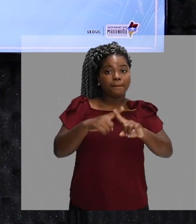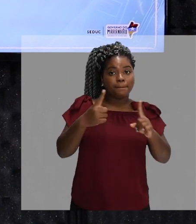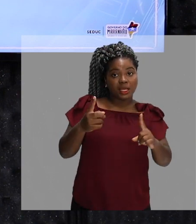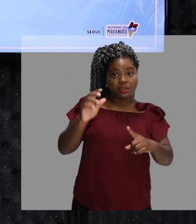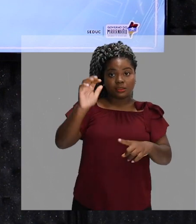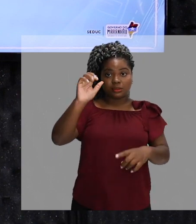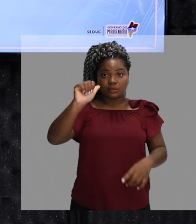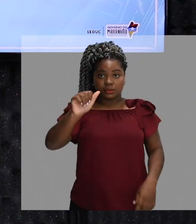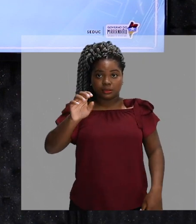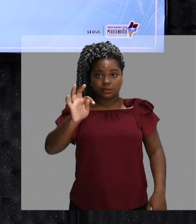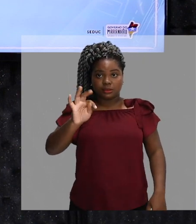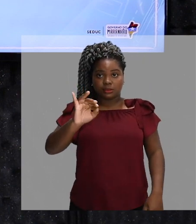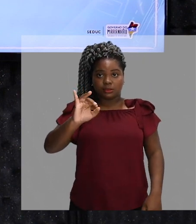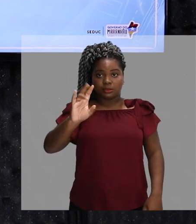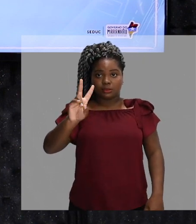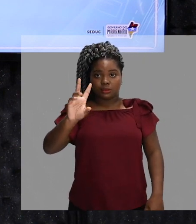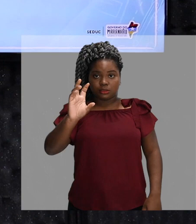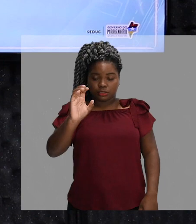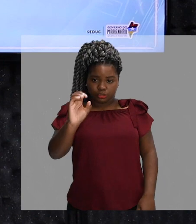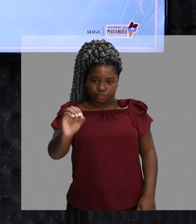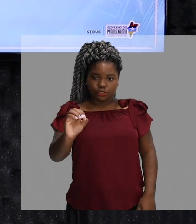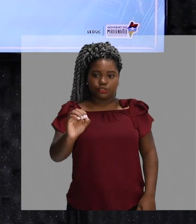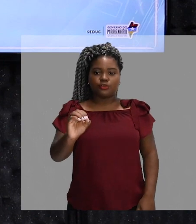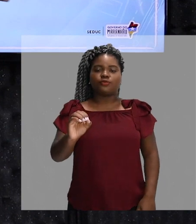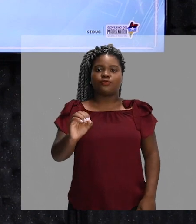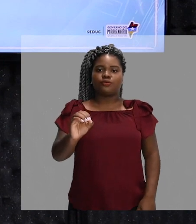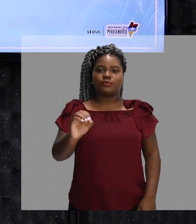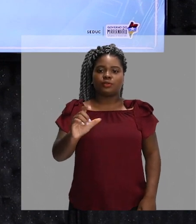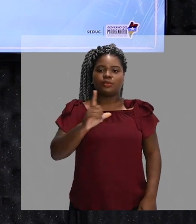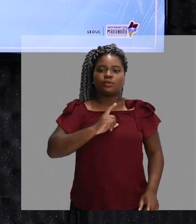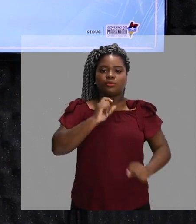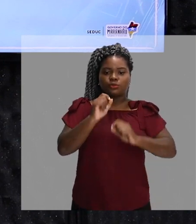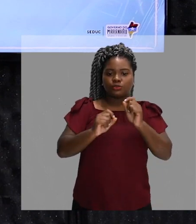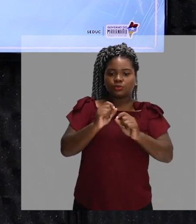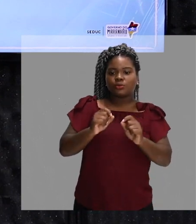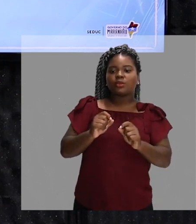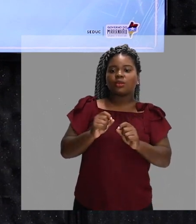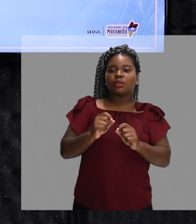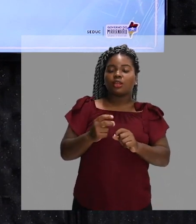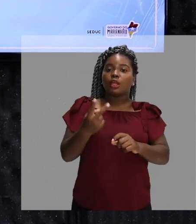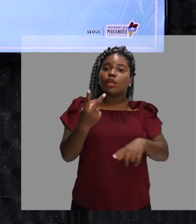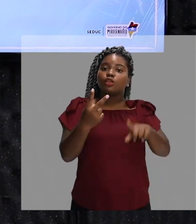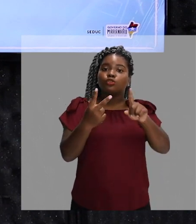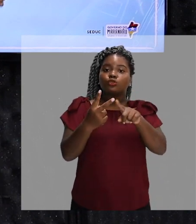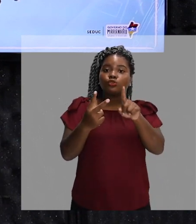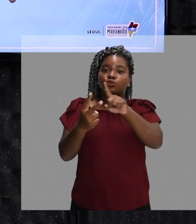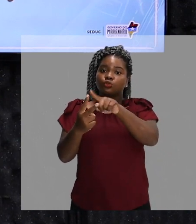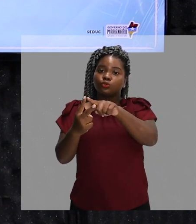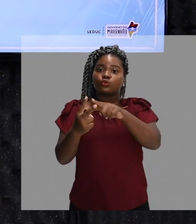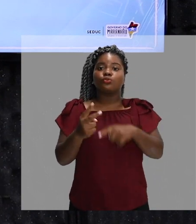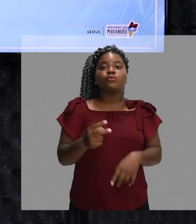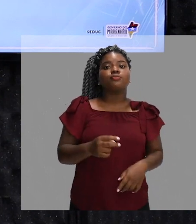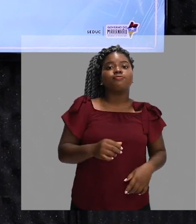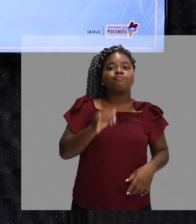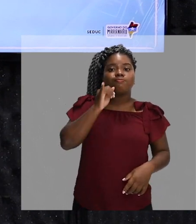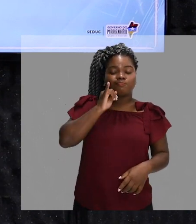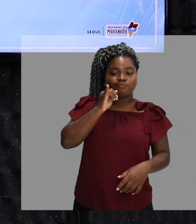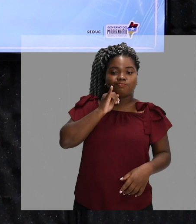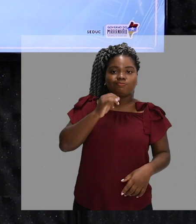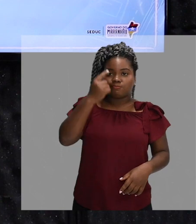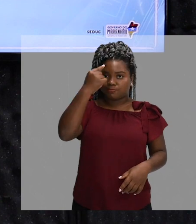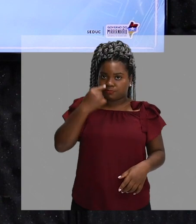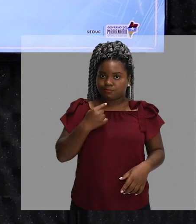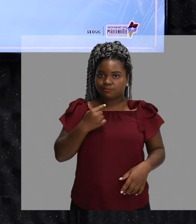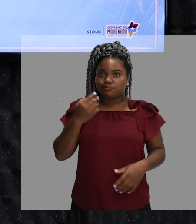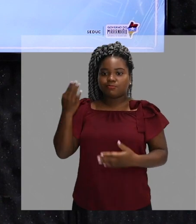energia e recebe de volta, como o radar. Então, aqui eu coloquei duas imagens de sensor passivo e sensor ativo.